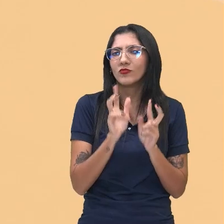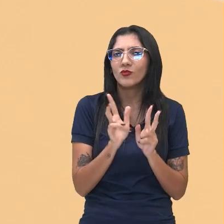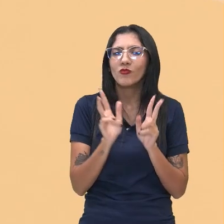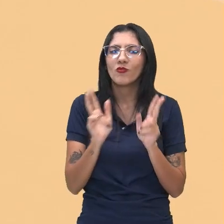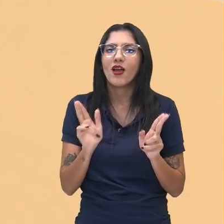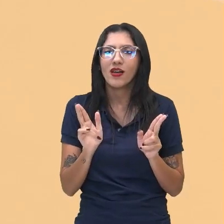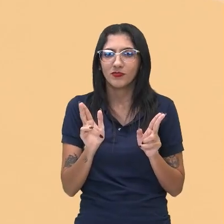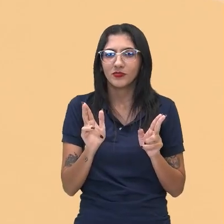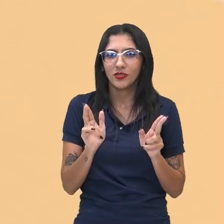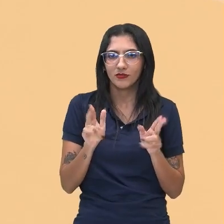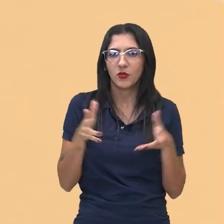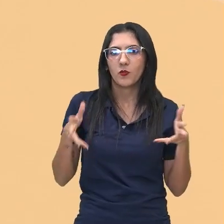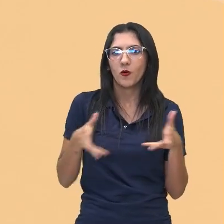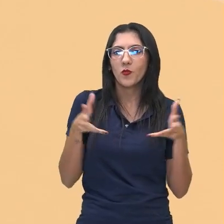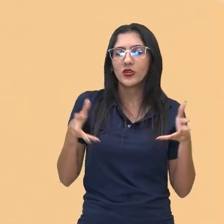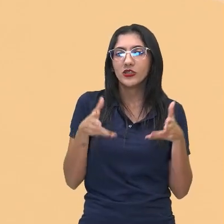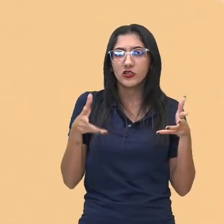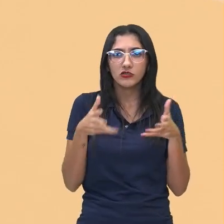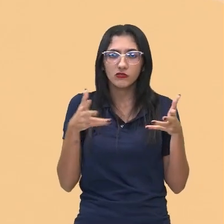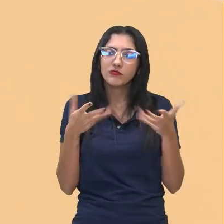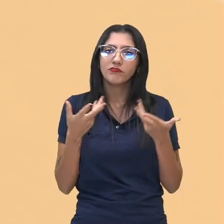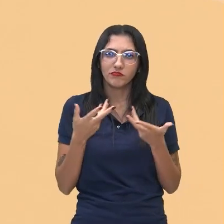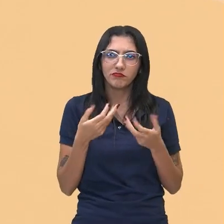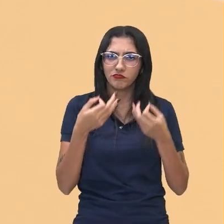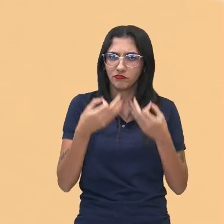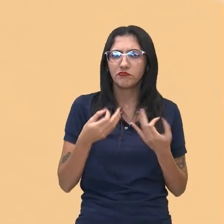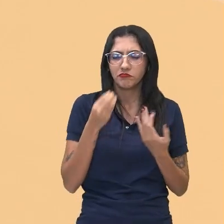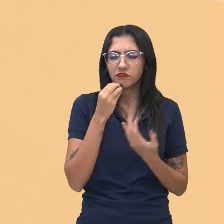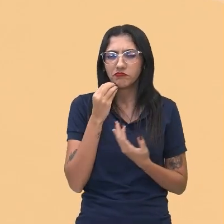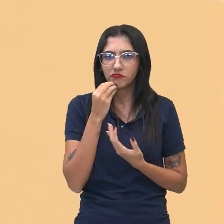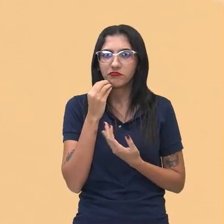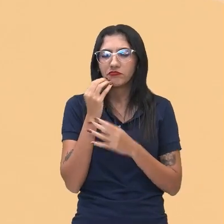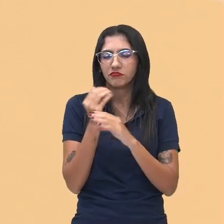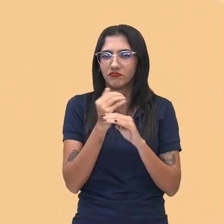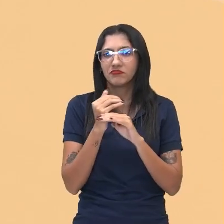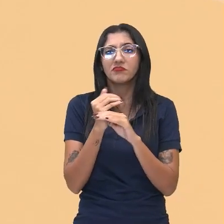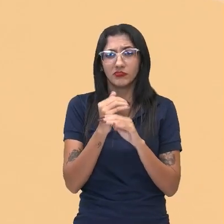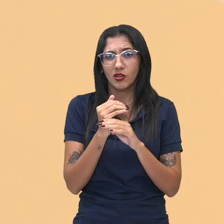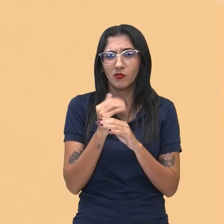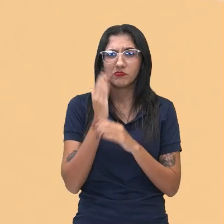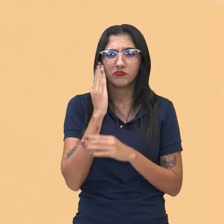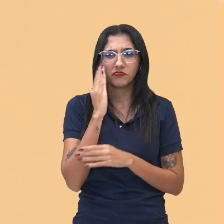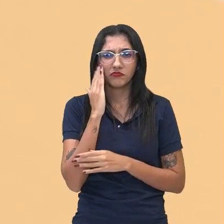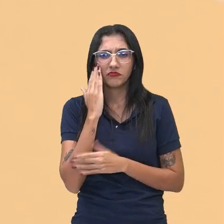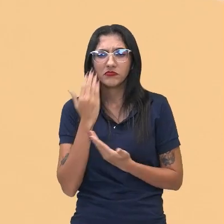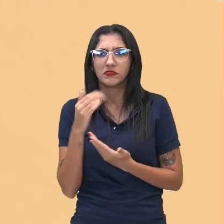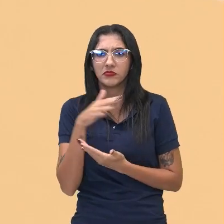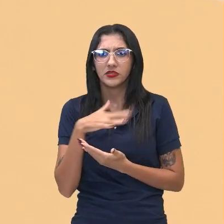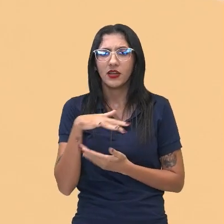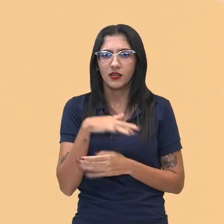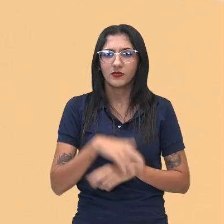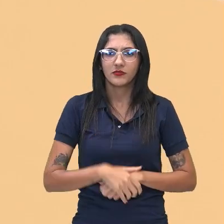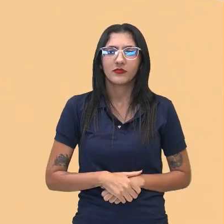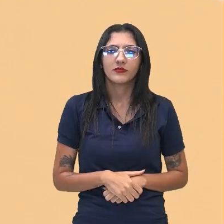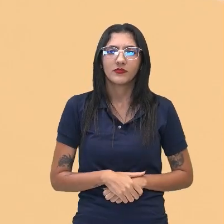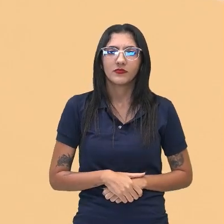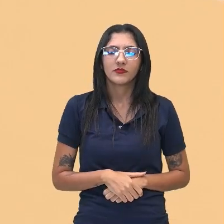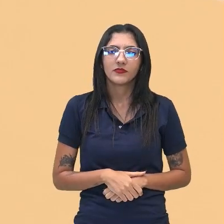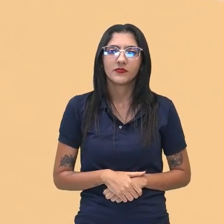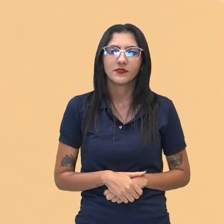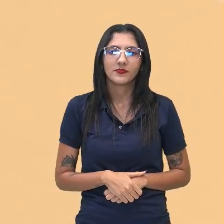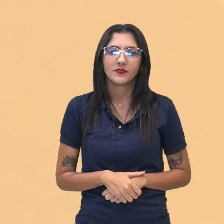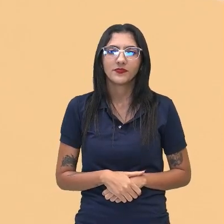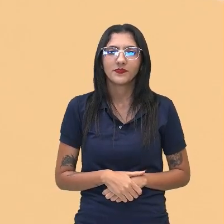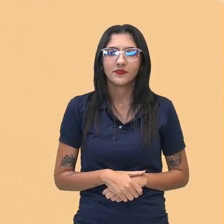promover um ambiente econômico mais justo e equitativo no cenário internacional, tá